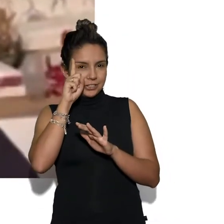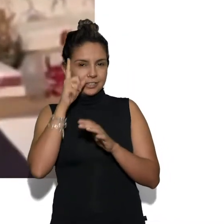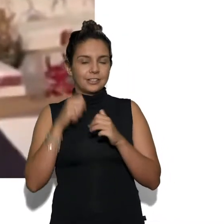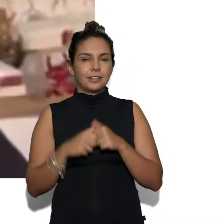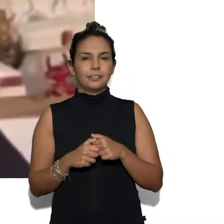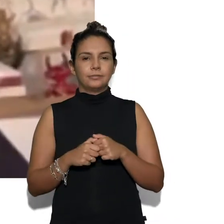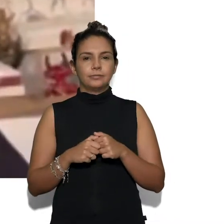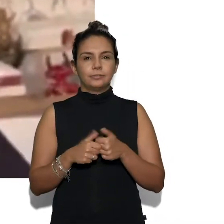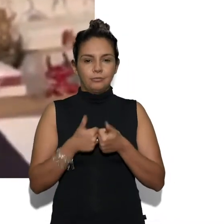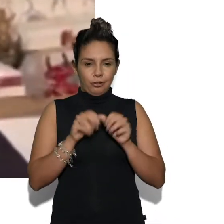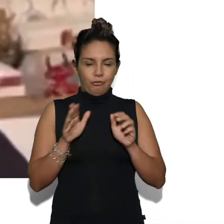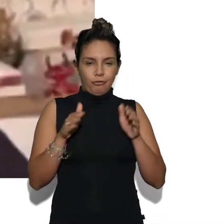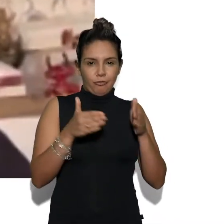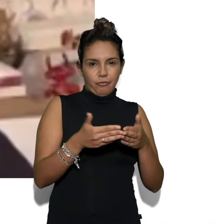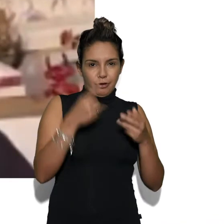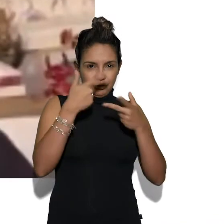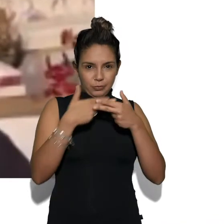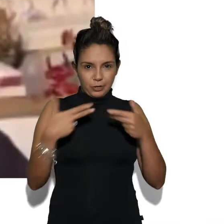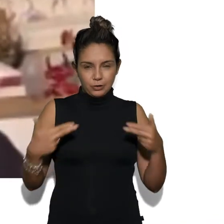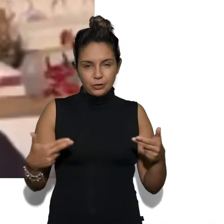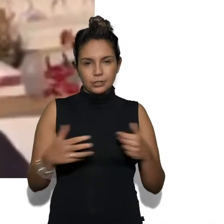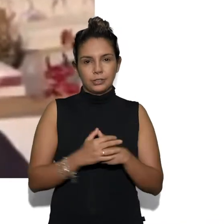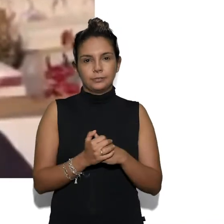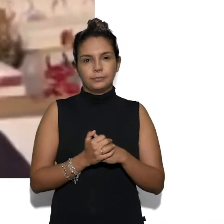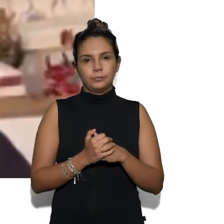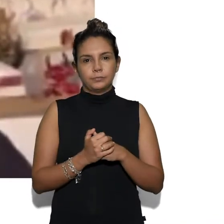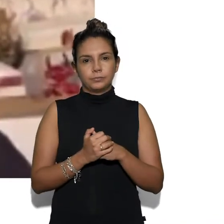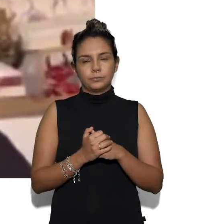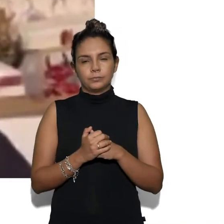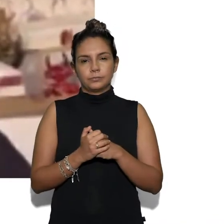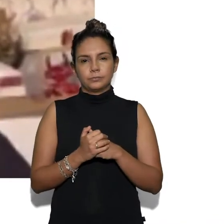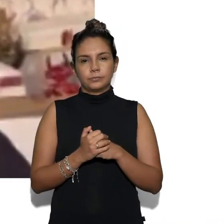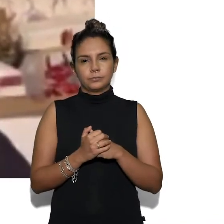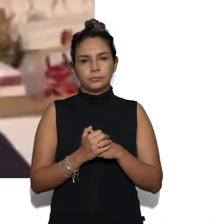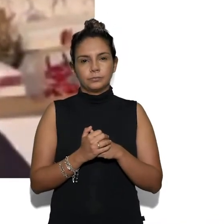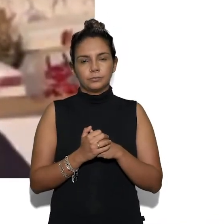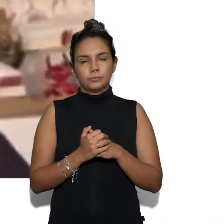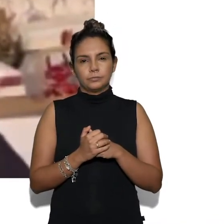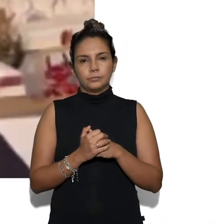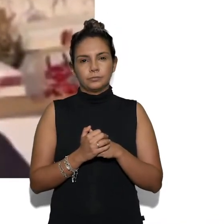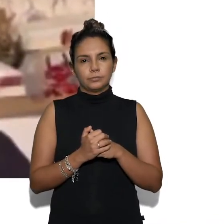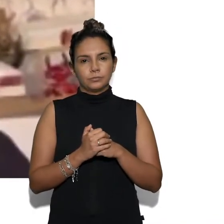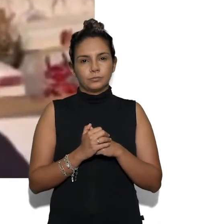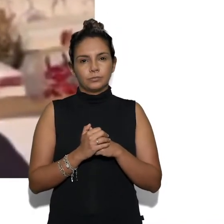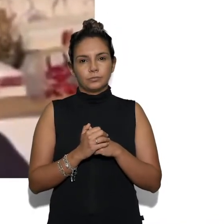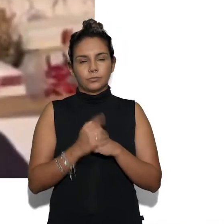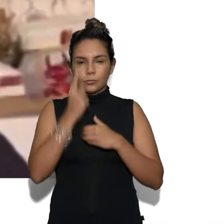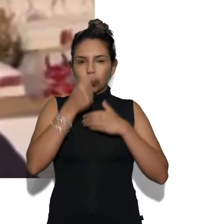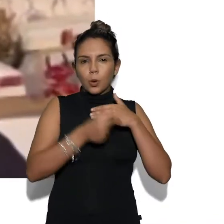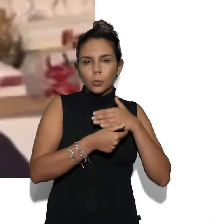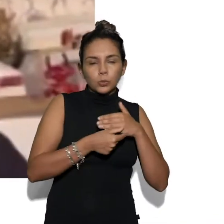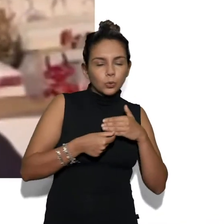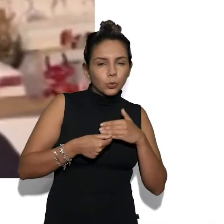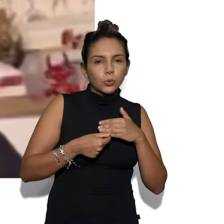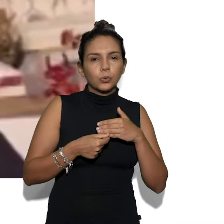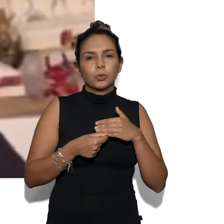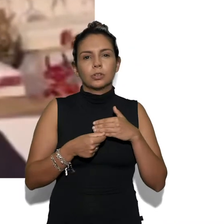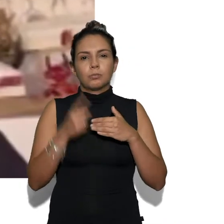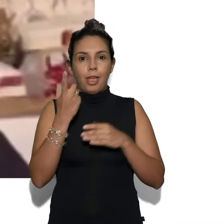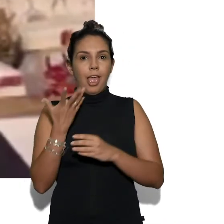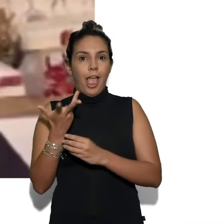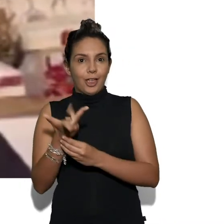muito focado numa coisa qualquer e eu vou esgotando tudo o que puder esgotar em torno de um autor, em torno de um